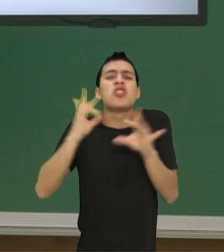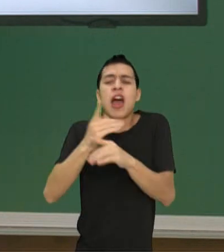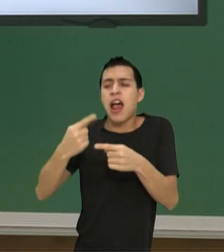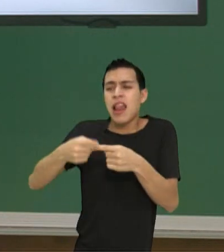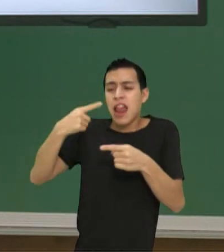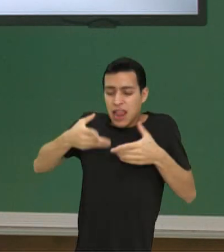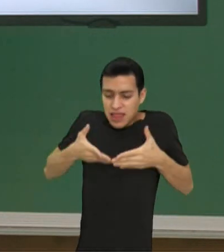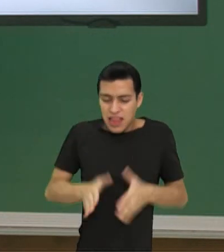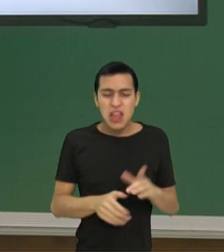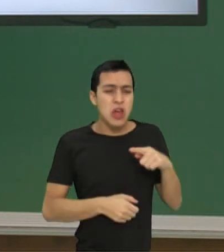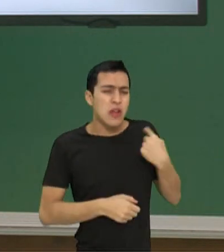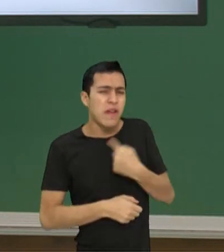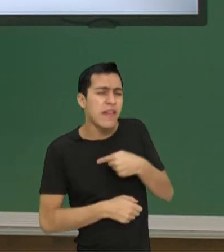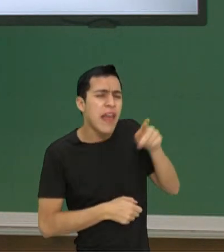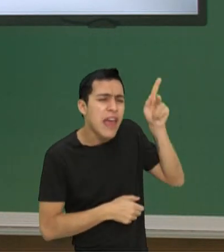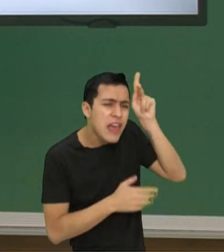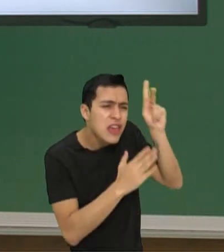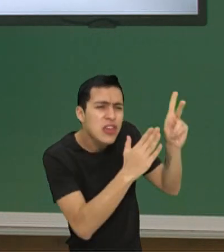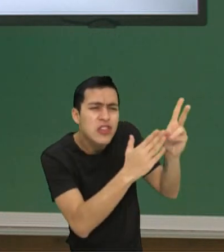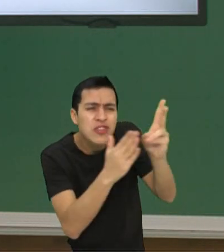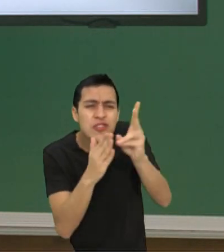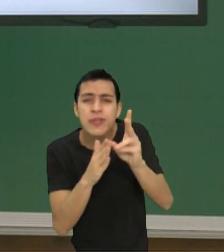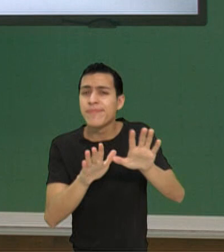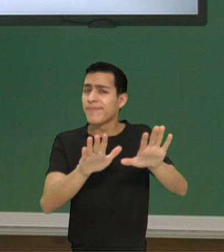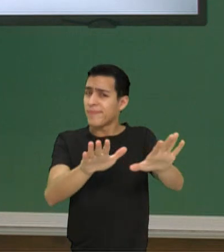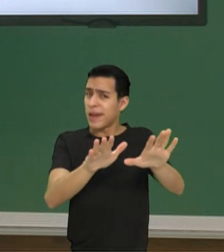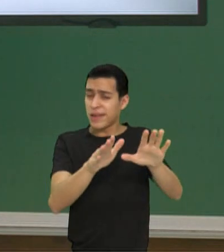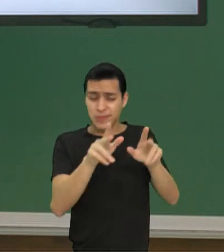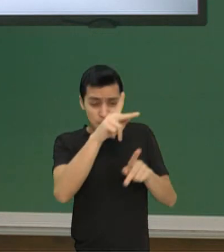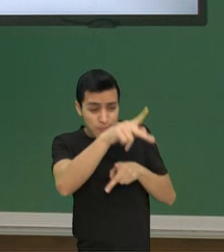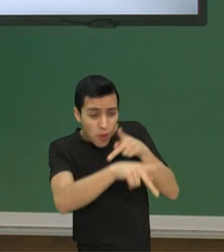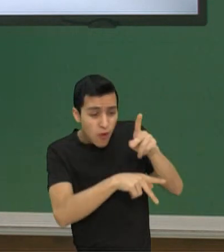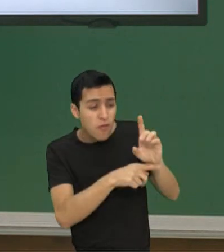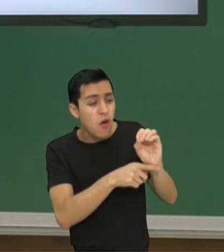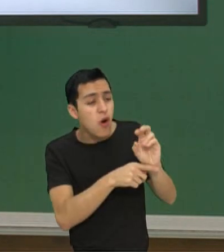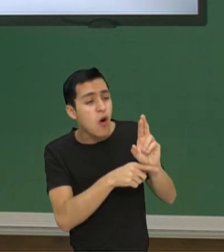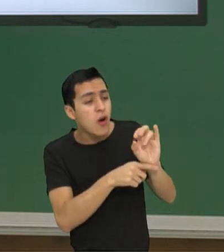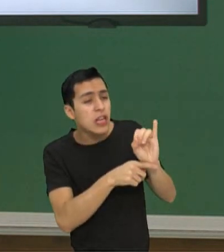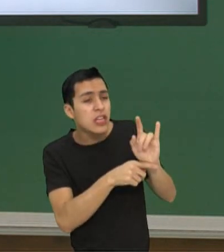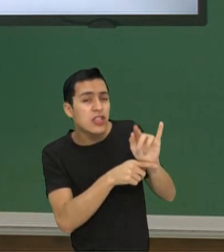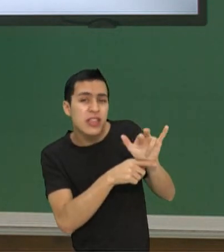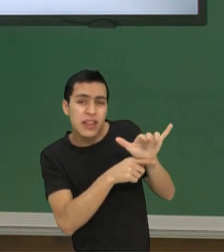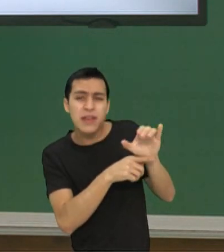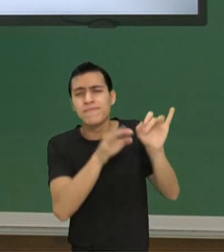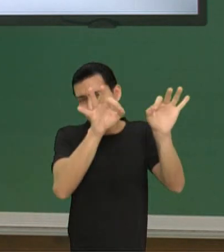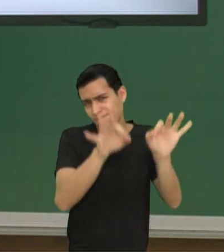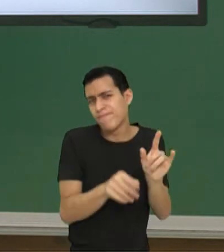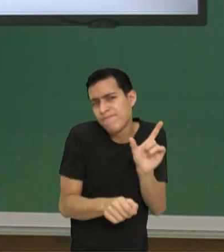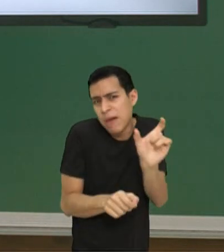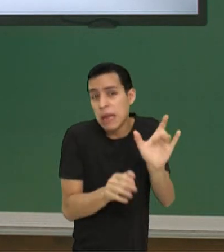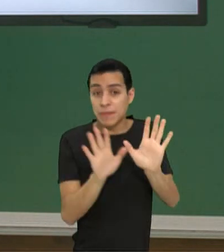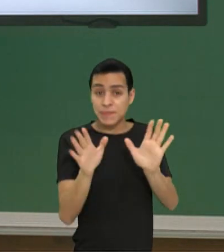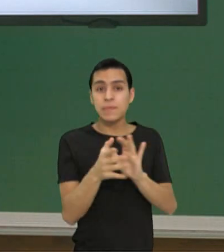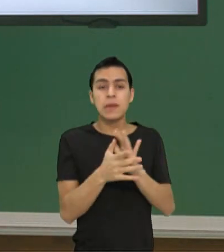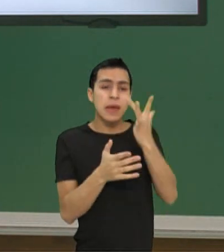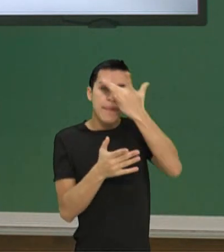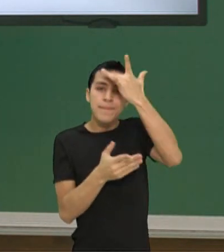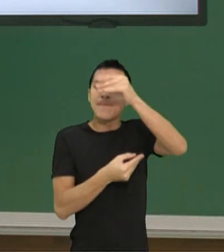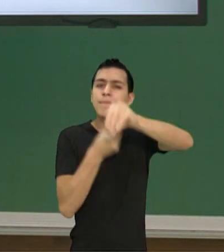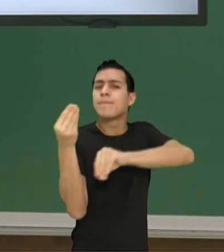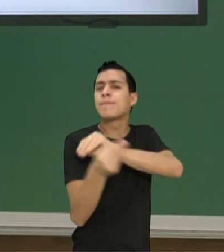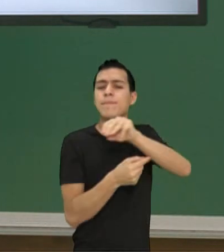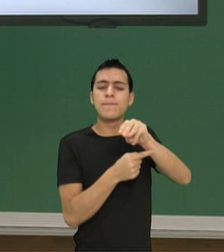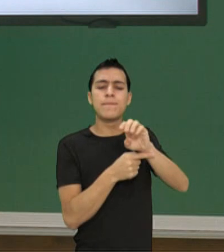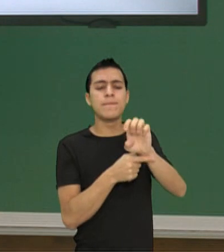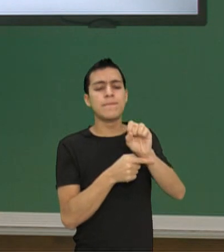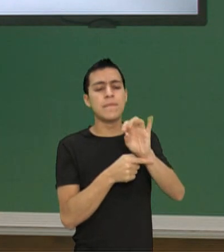A gente costuma falar indígenas, mas povos originários é o termo mais correto. E mestiços, né? Pessoas que